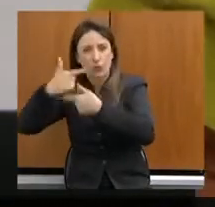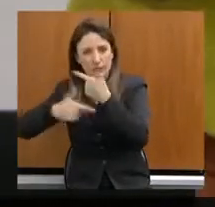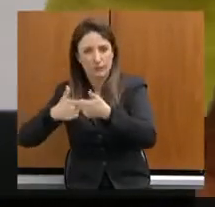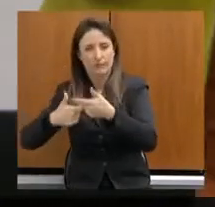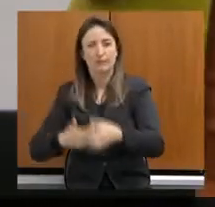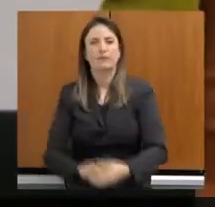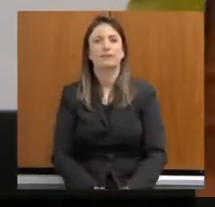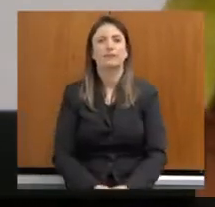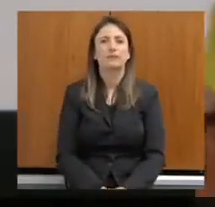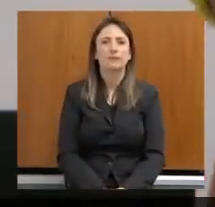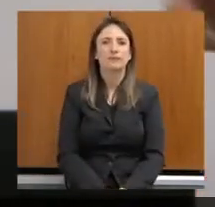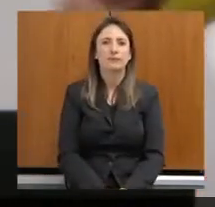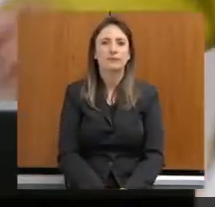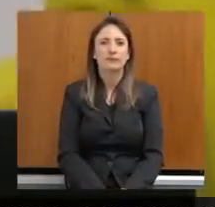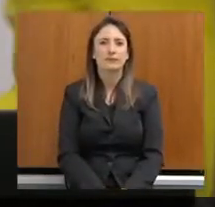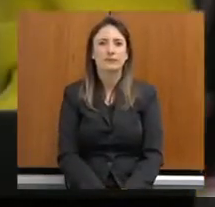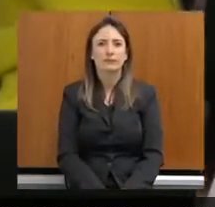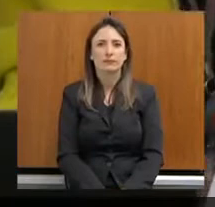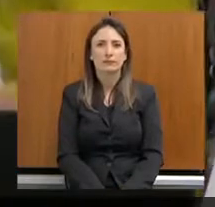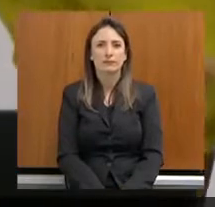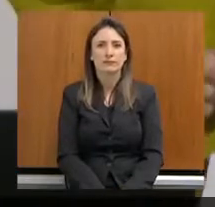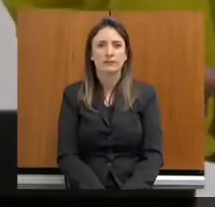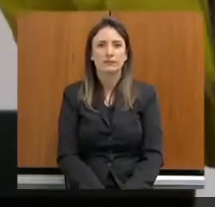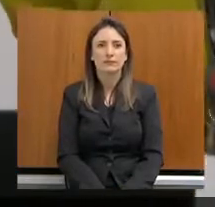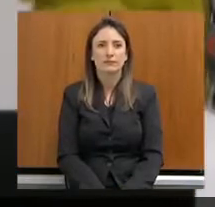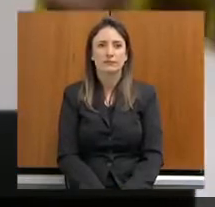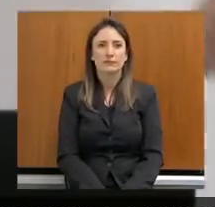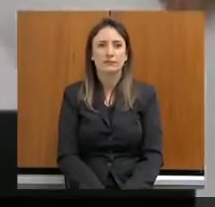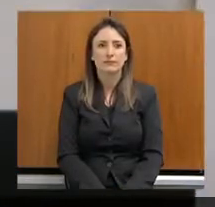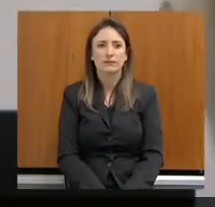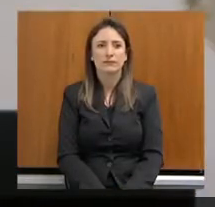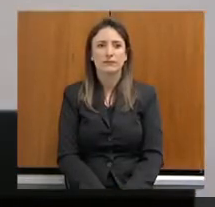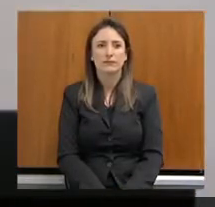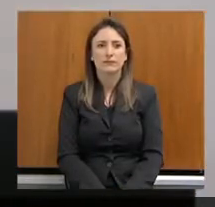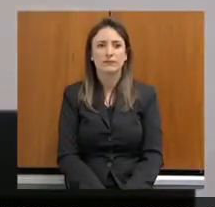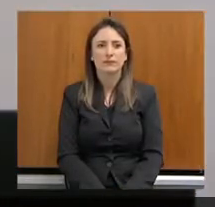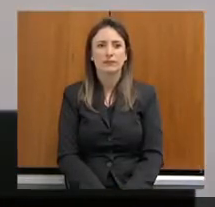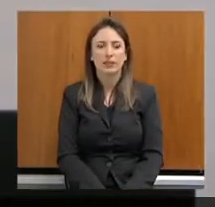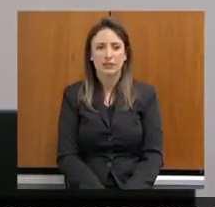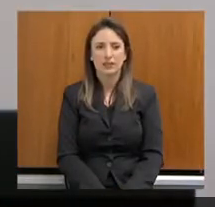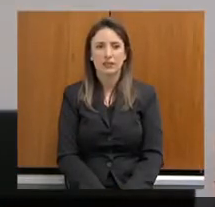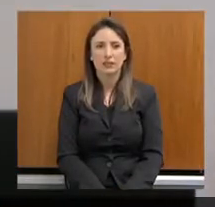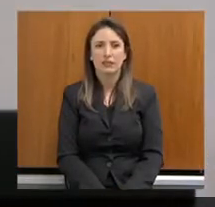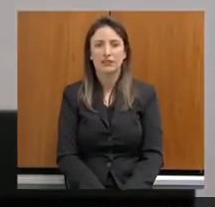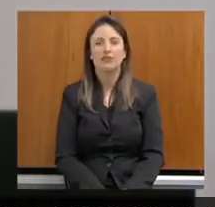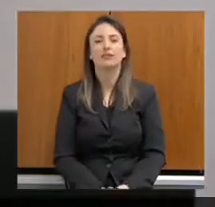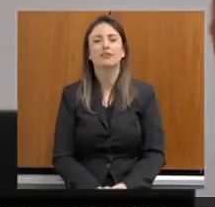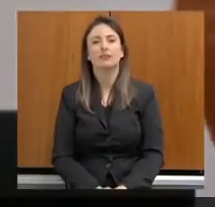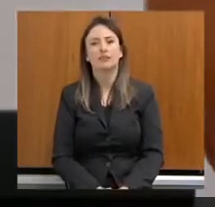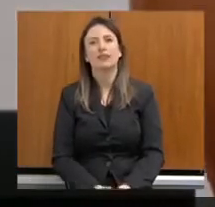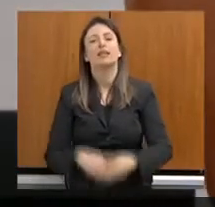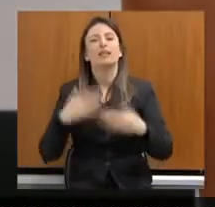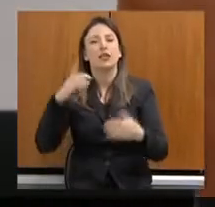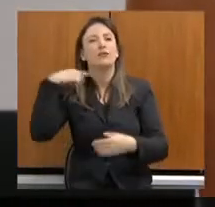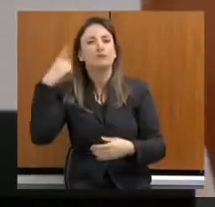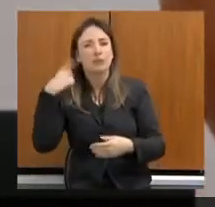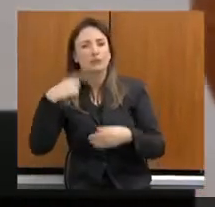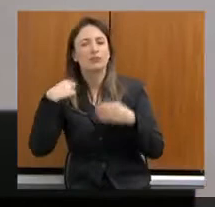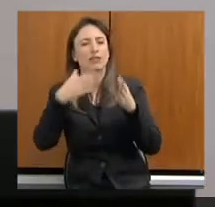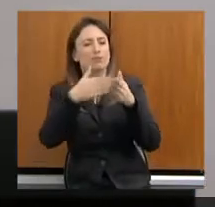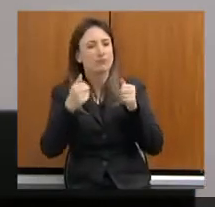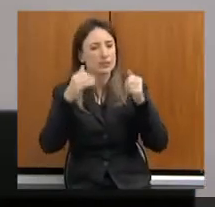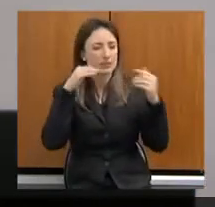E aí Oi gente o deputado que é subscreve requer a vossa excelência